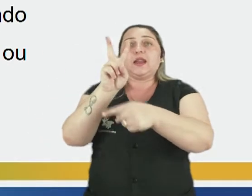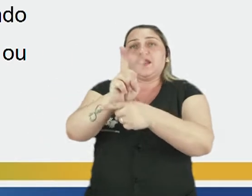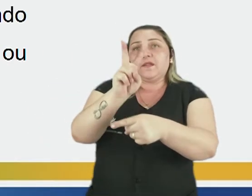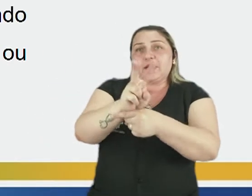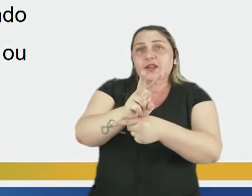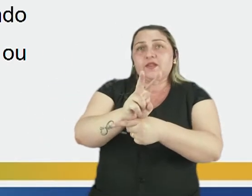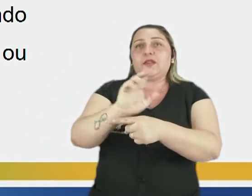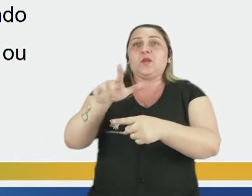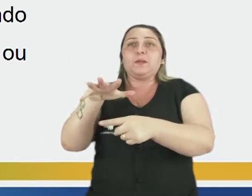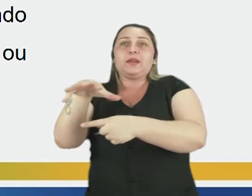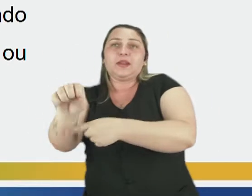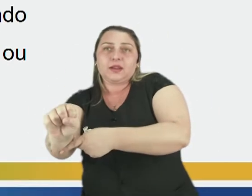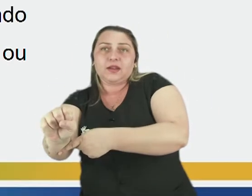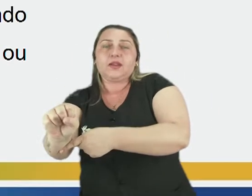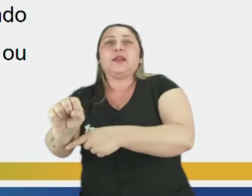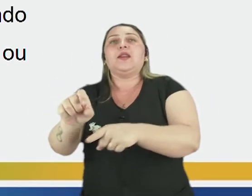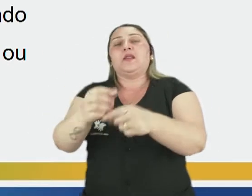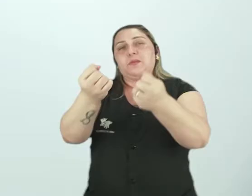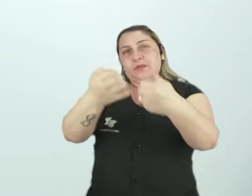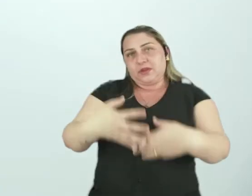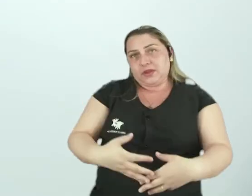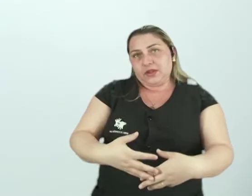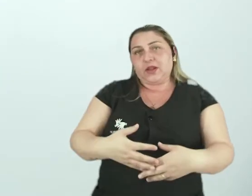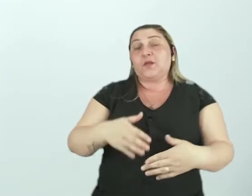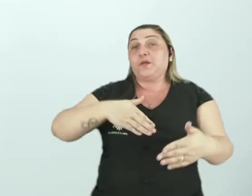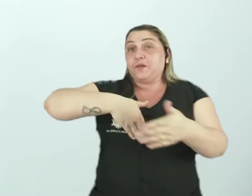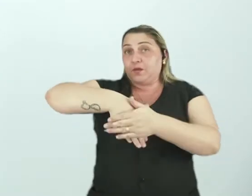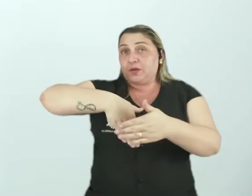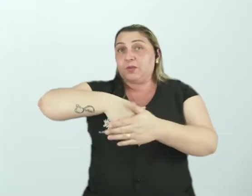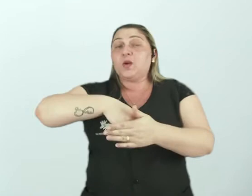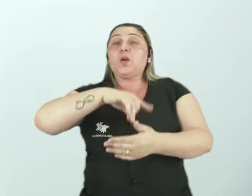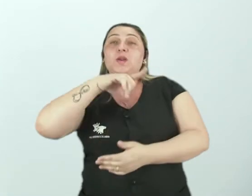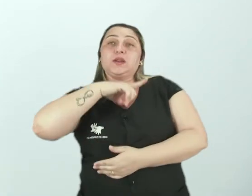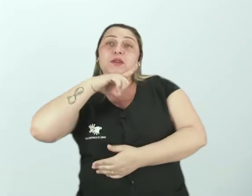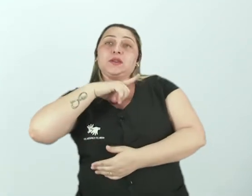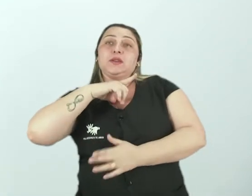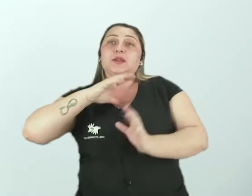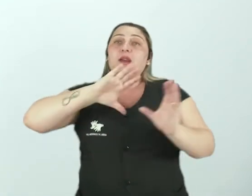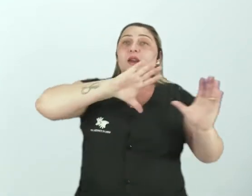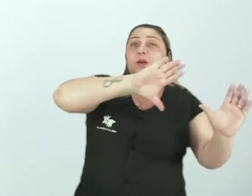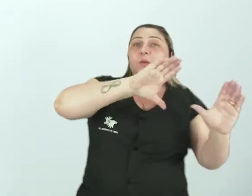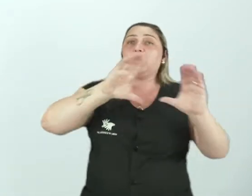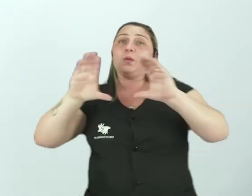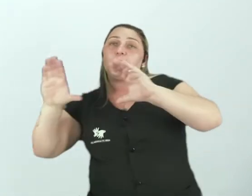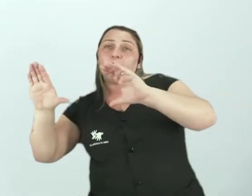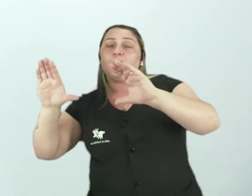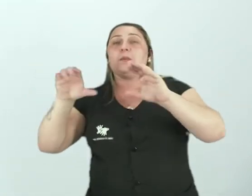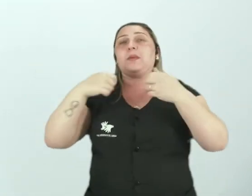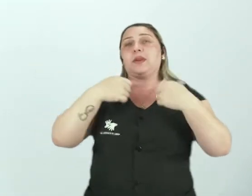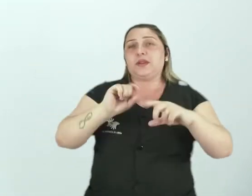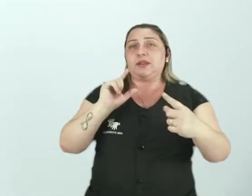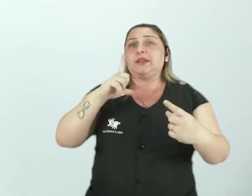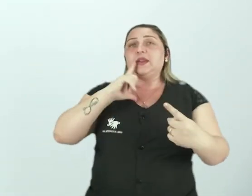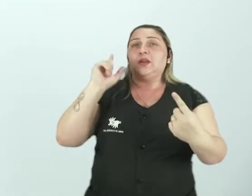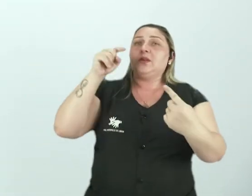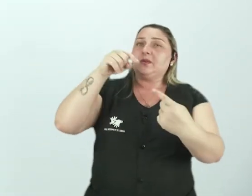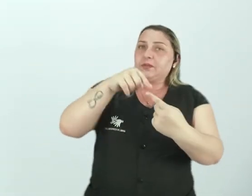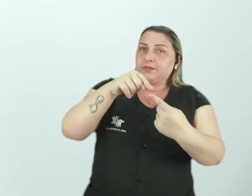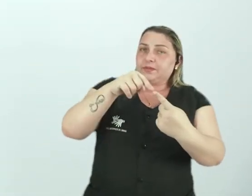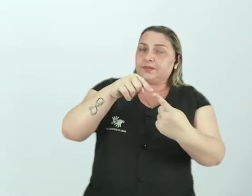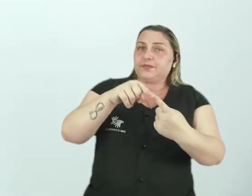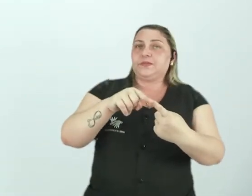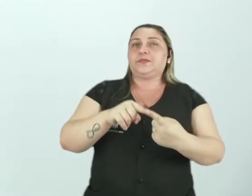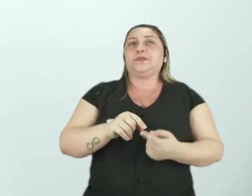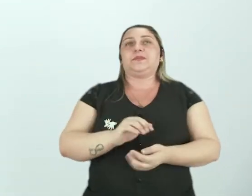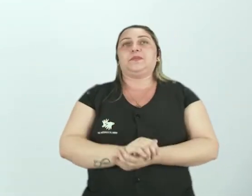defendida, que é como eu acabei de citar para vocês, né? O futebol tem que o gol do outro lado, que você tem que atingir aquela meta,